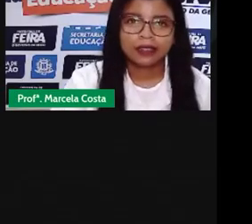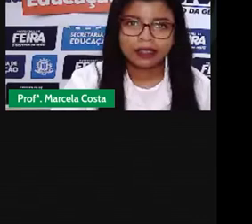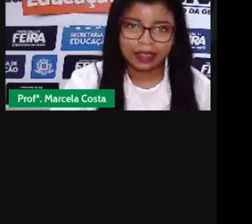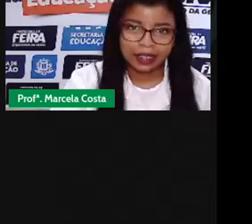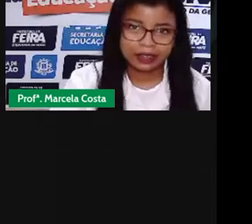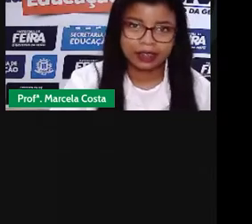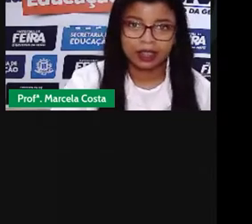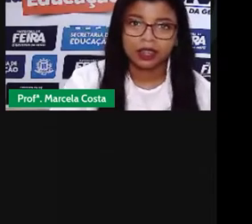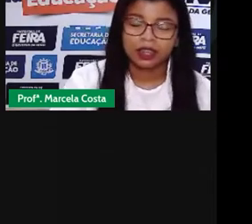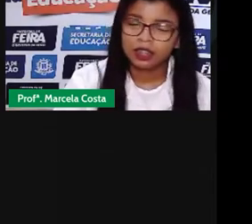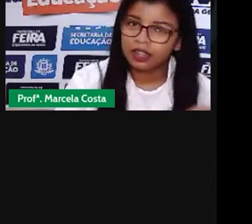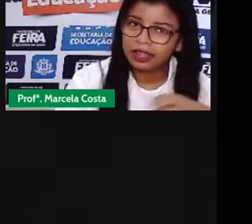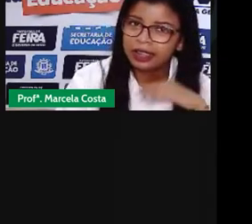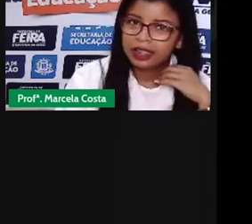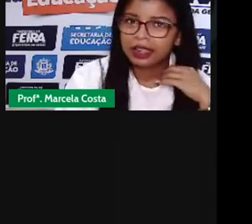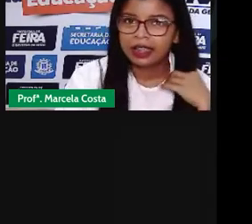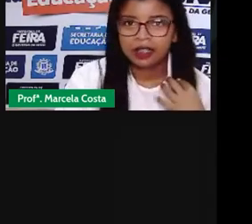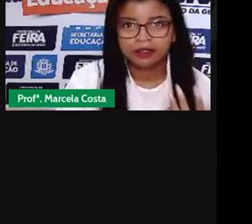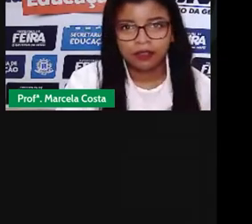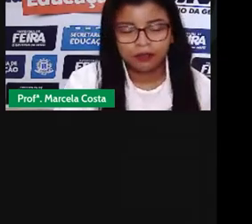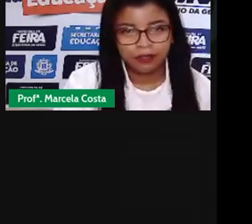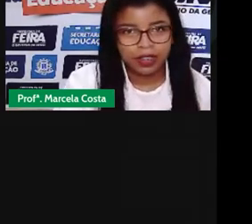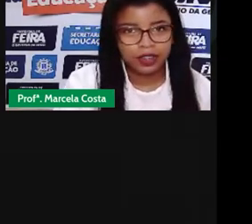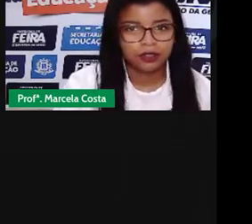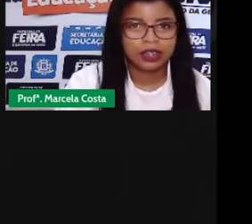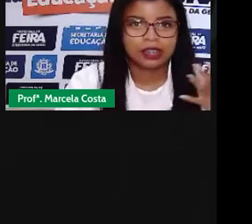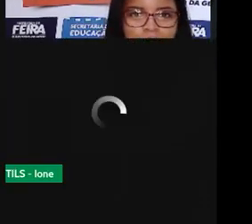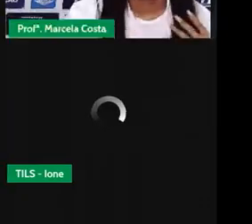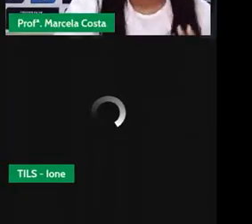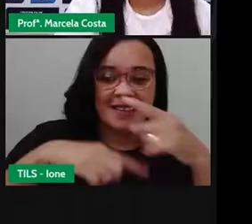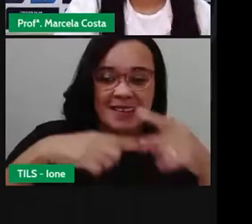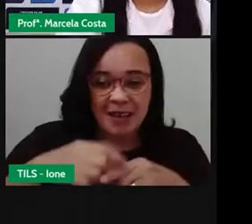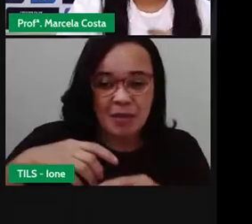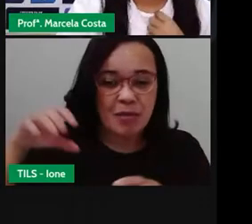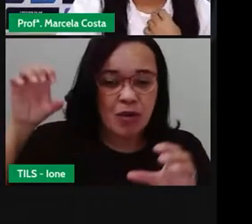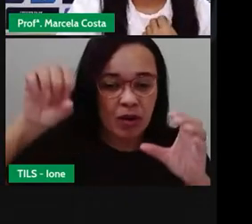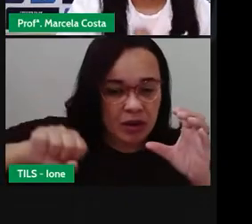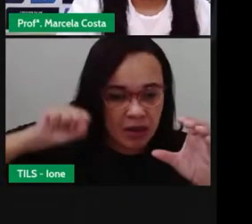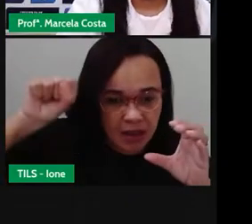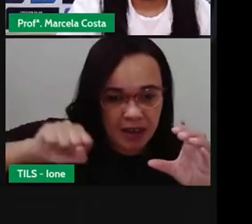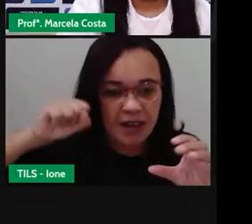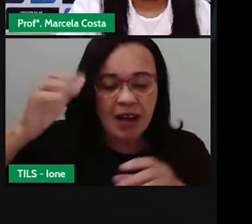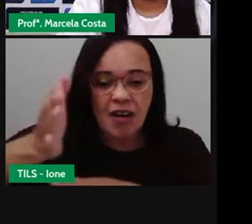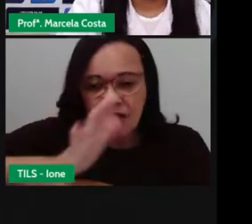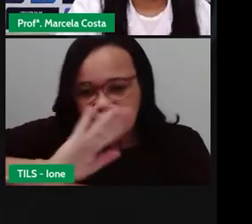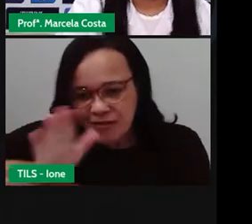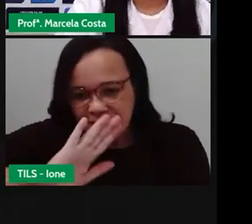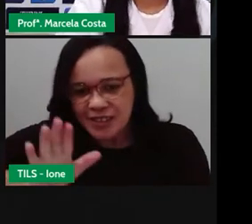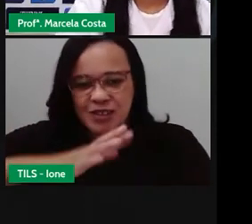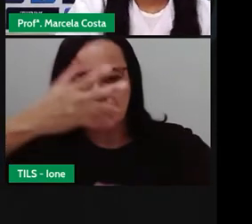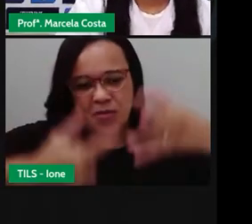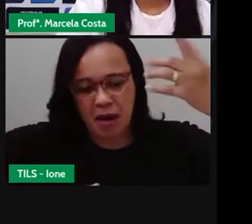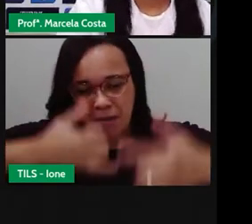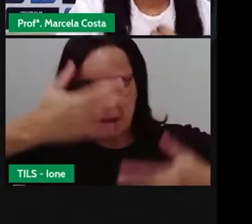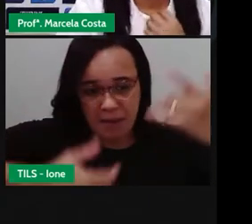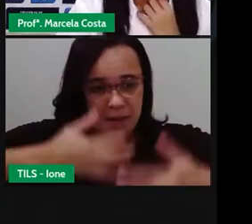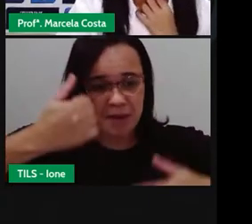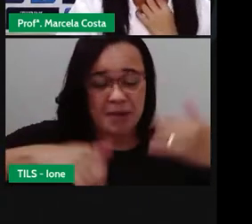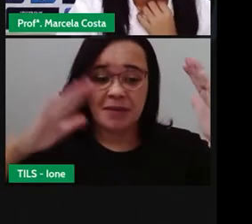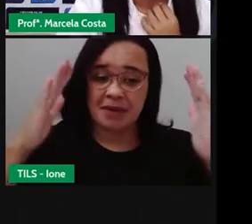Não se esqueça de gravar um vídeo desse momento de você aí dançando chachado em casa